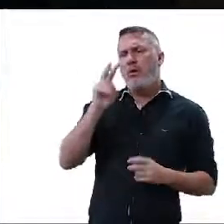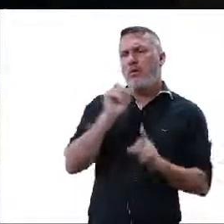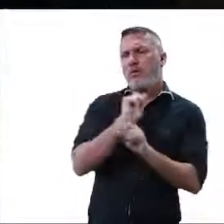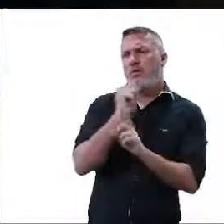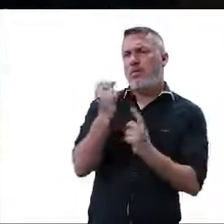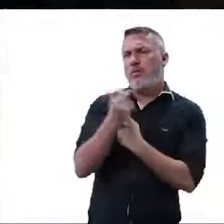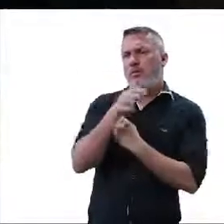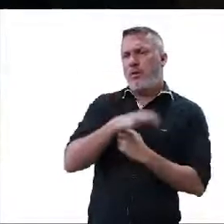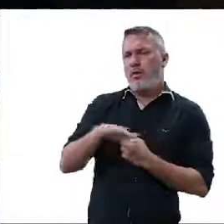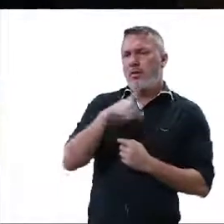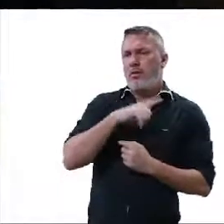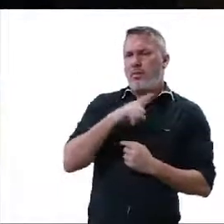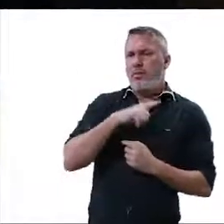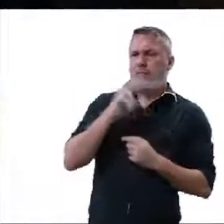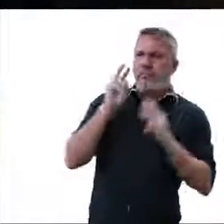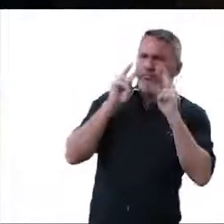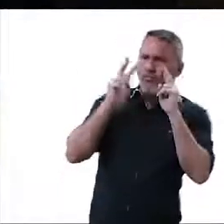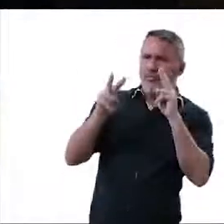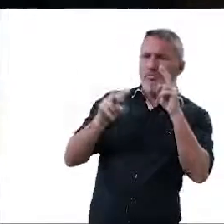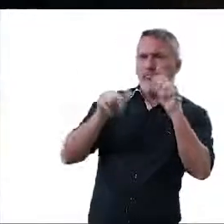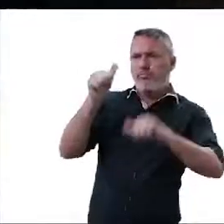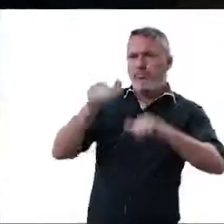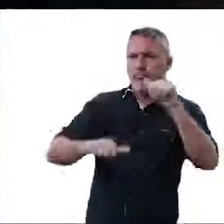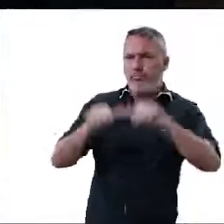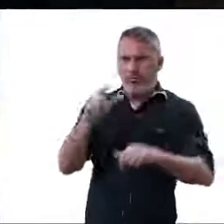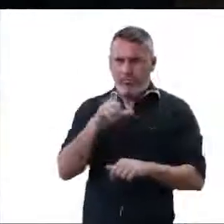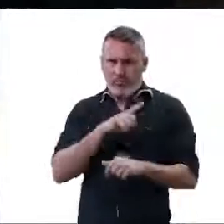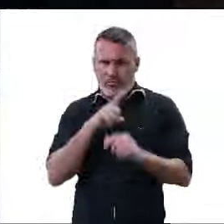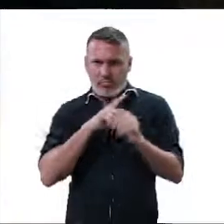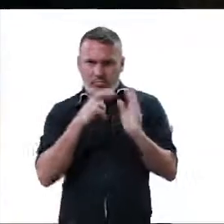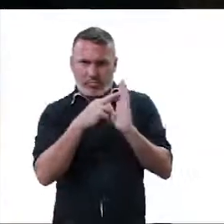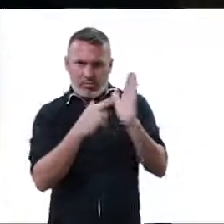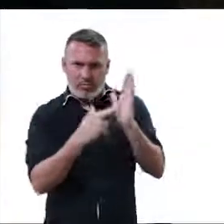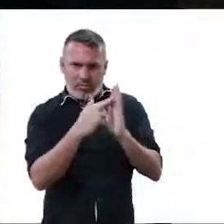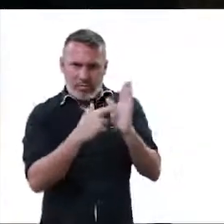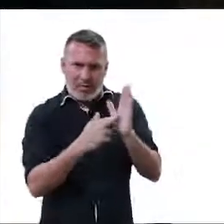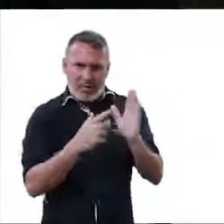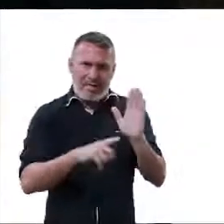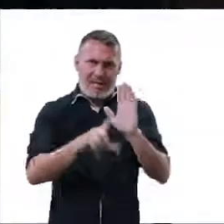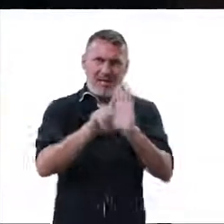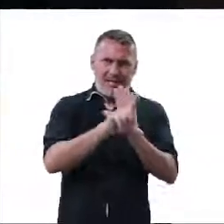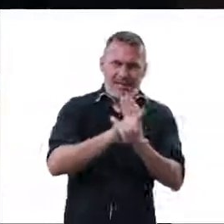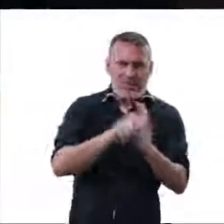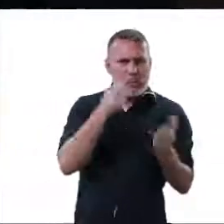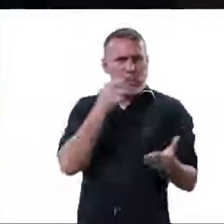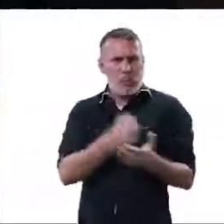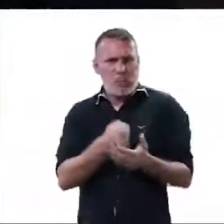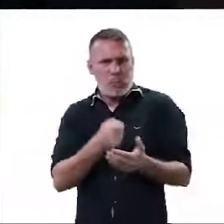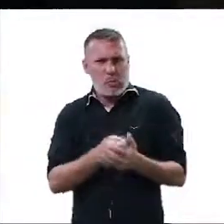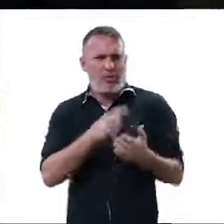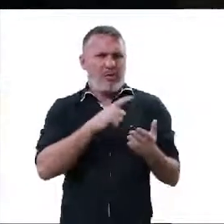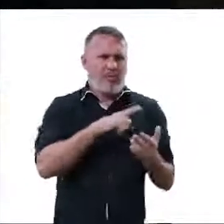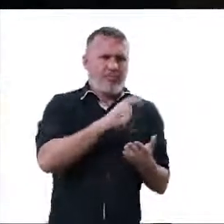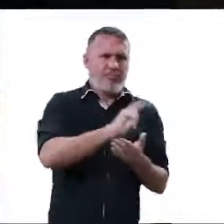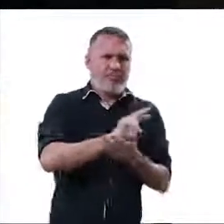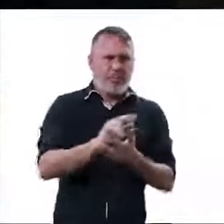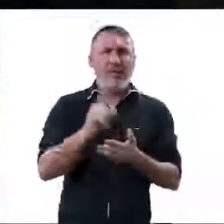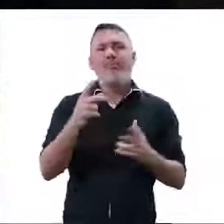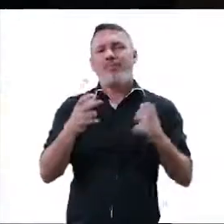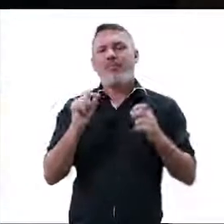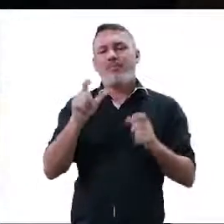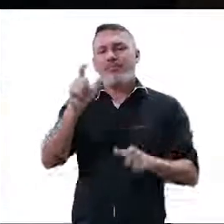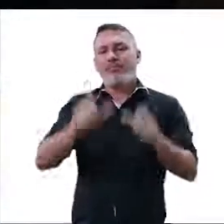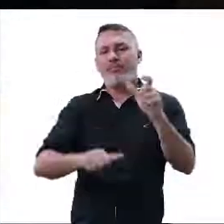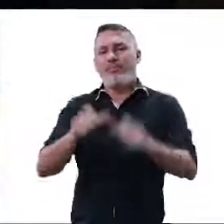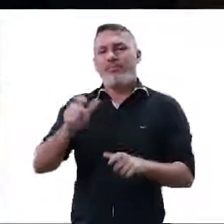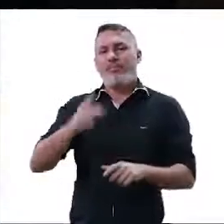né, ou analisada e pautada pela existência de regras, de leis bem claras, bem nítidas, os indivíduos, ao